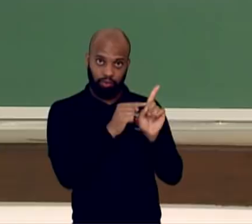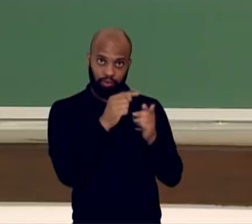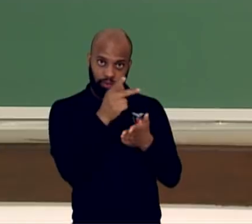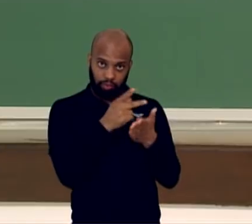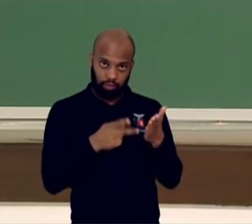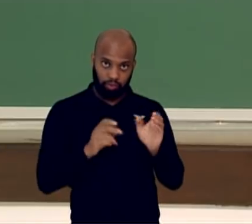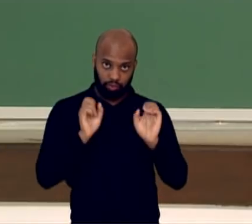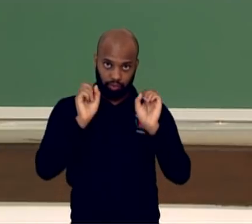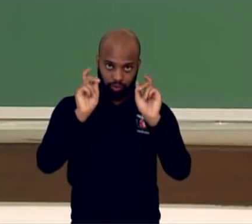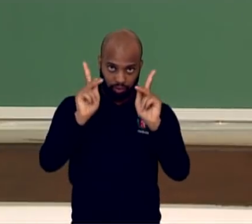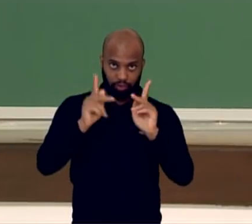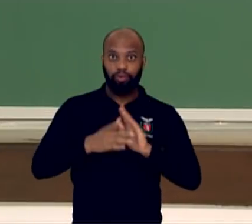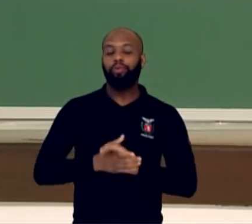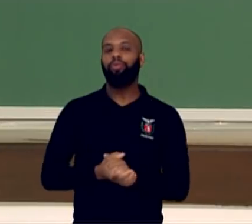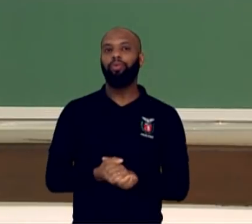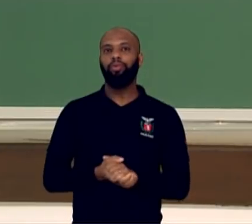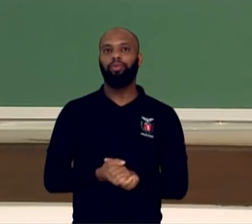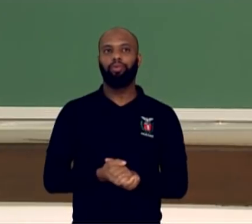começar?